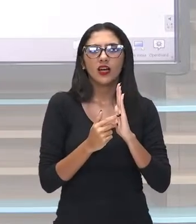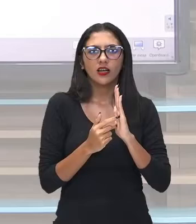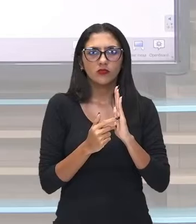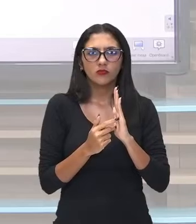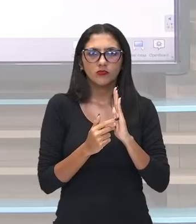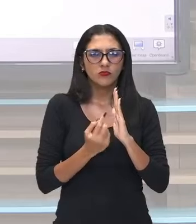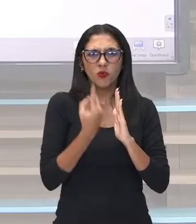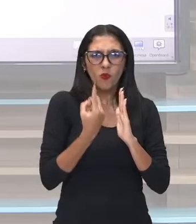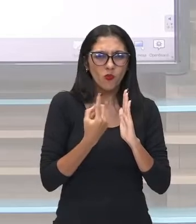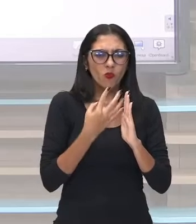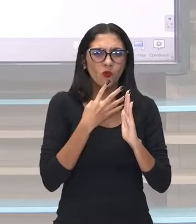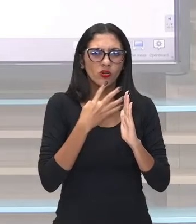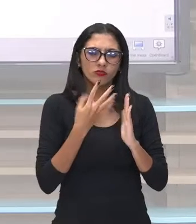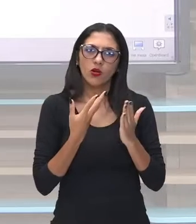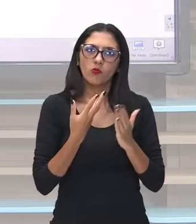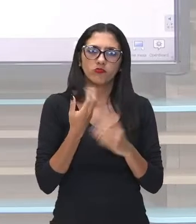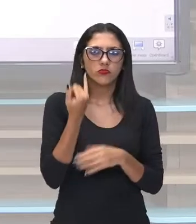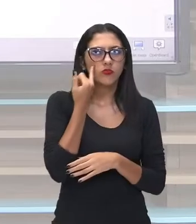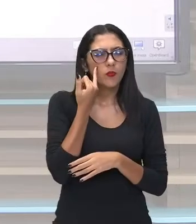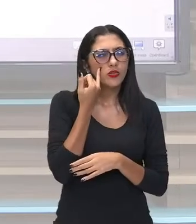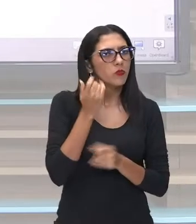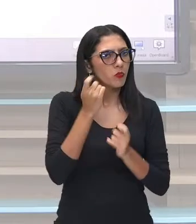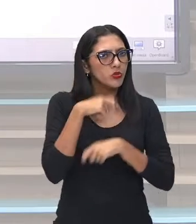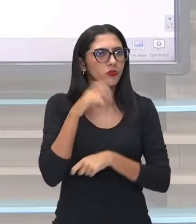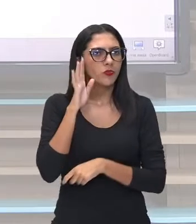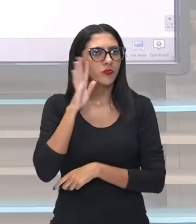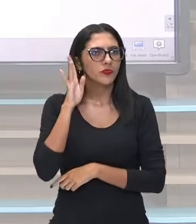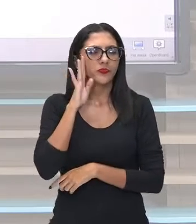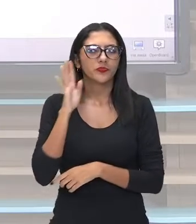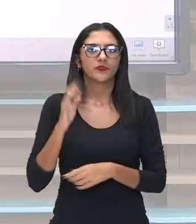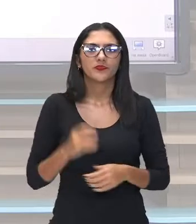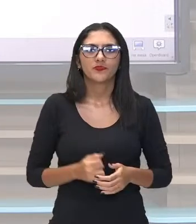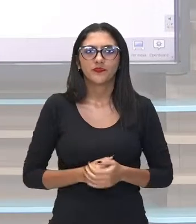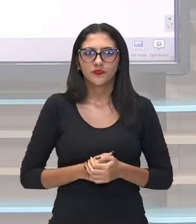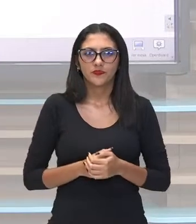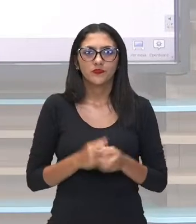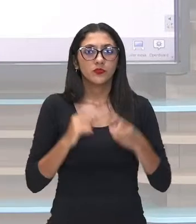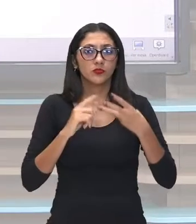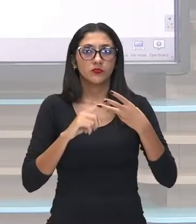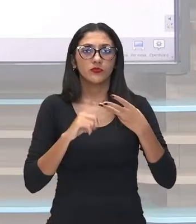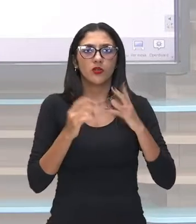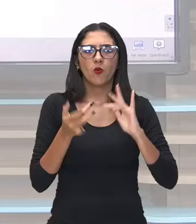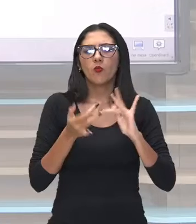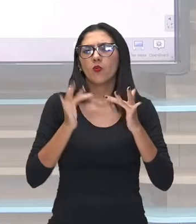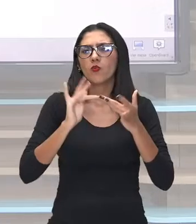vai tirar as suas conclusões. O contexto linguístico é você